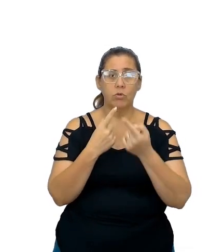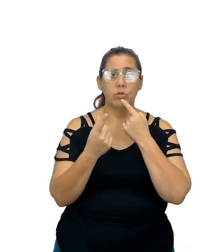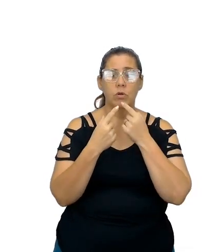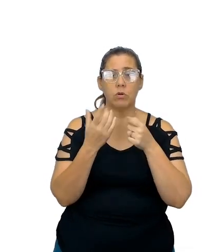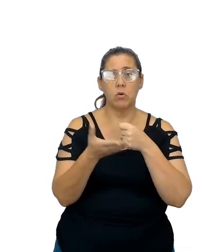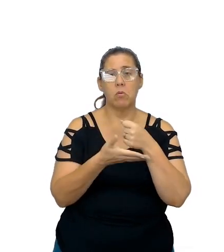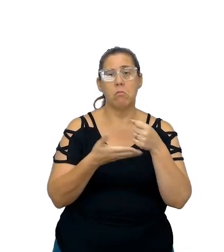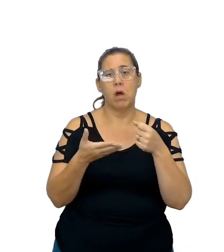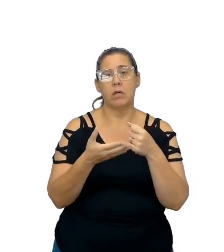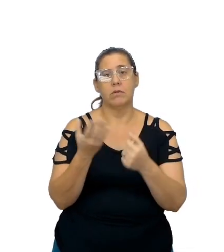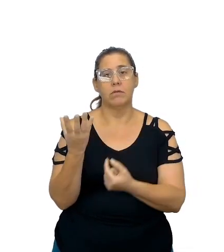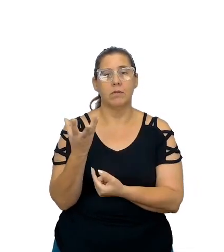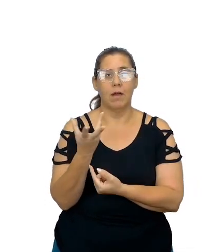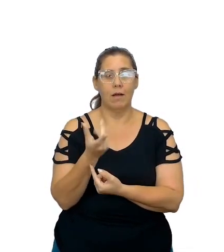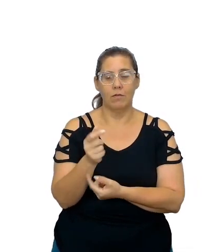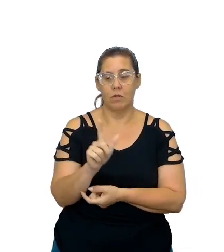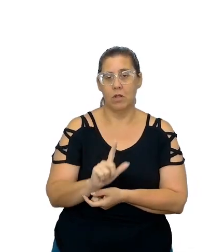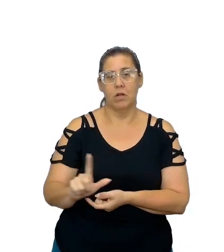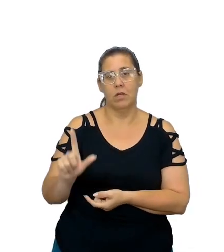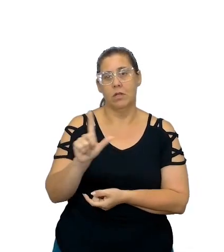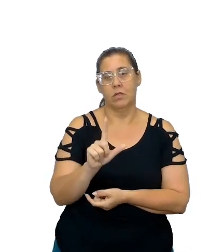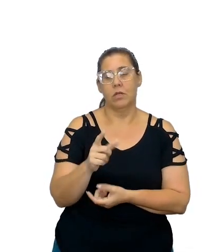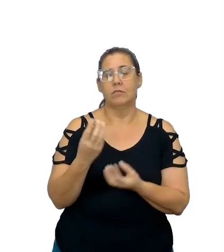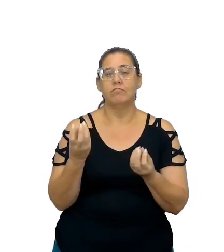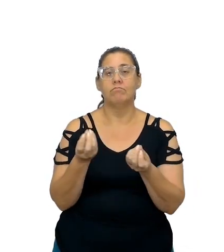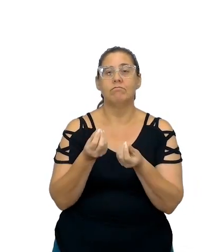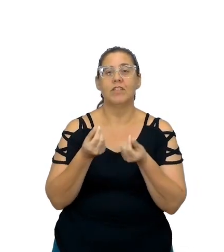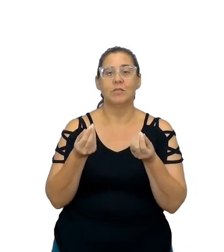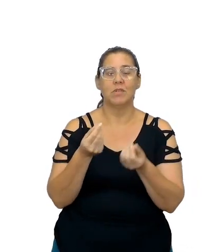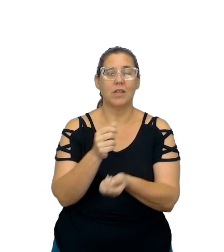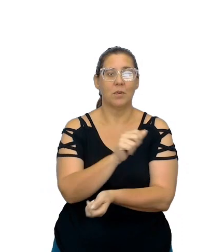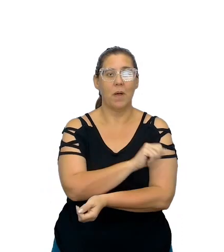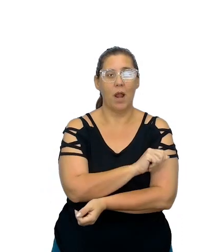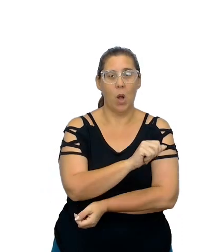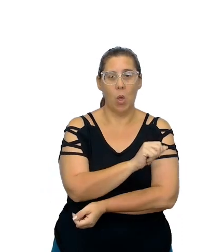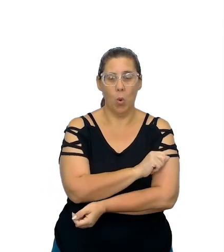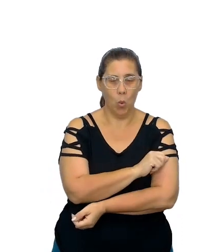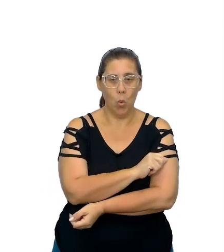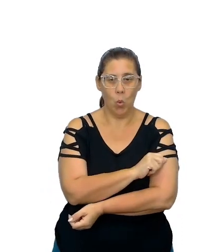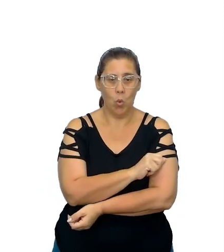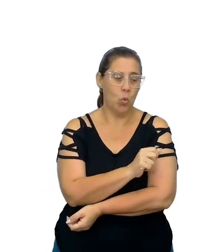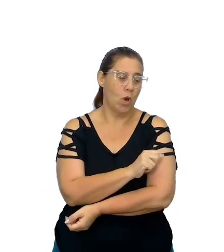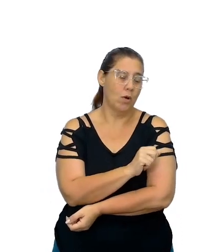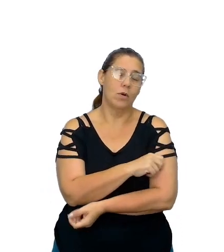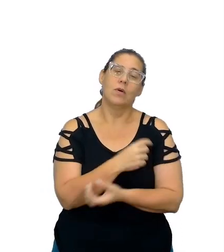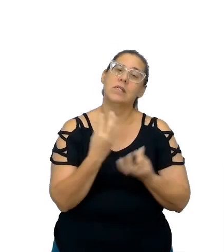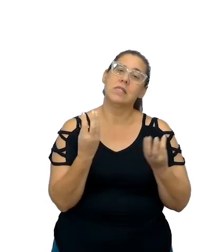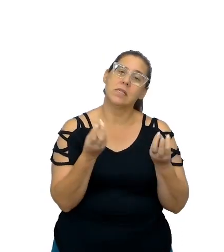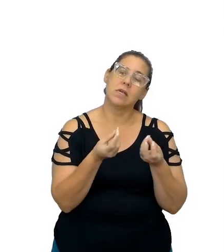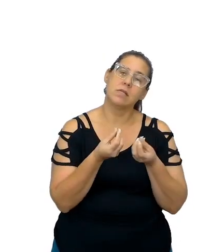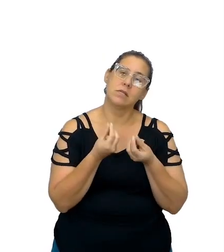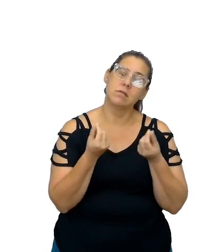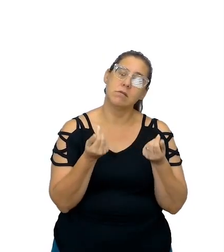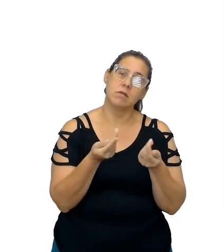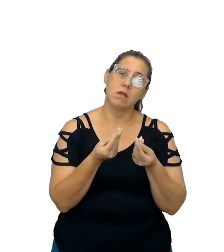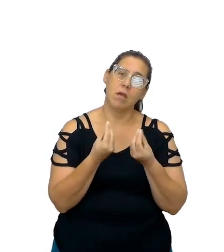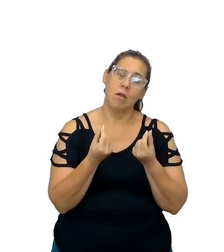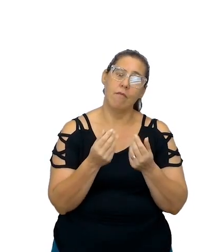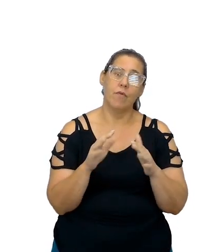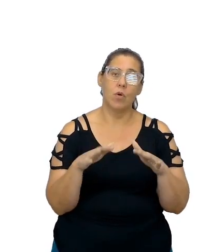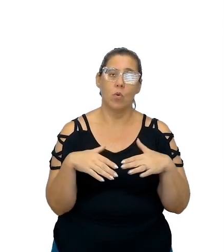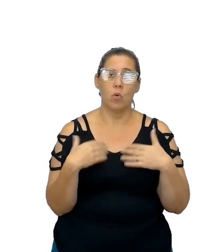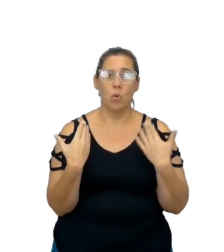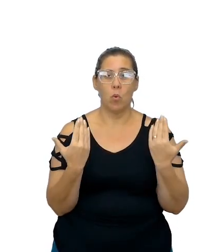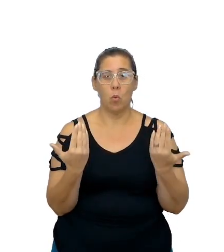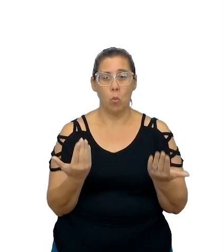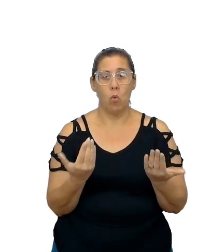base na arte e na literatura, sensibilizando o nosso aluno, tornando o nosso aluno cada vez mais sensível quando a